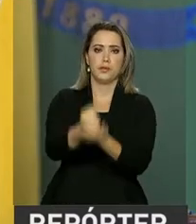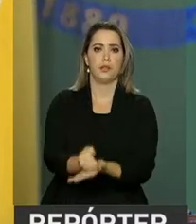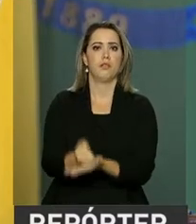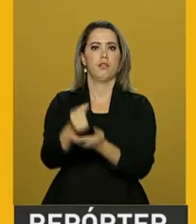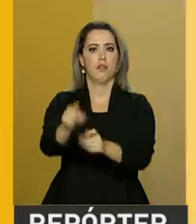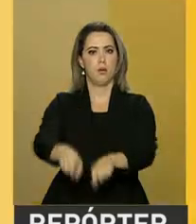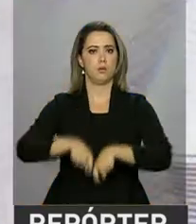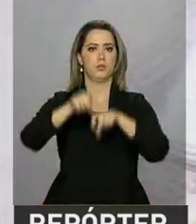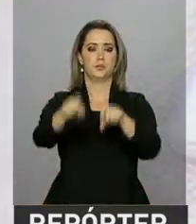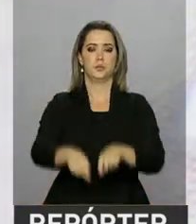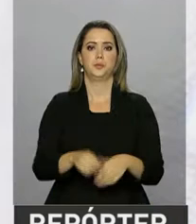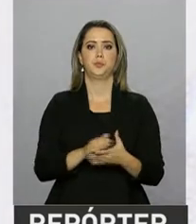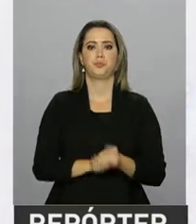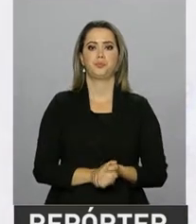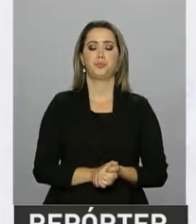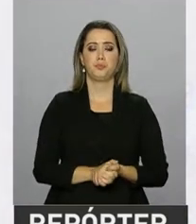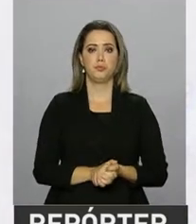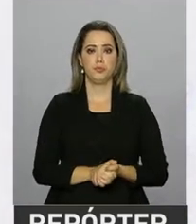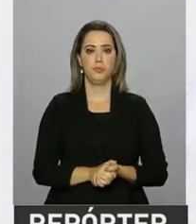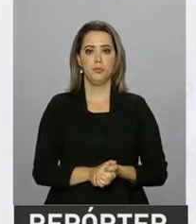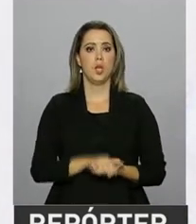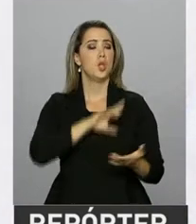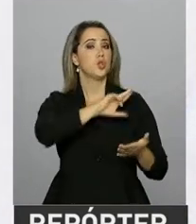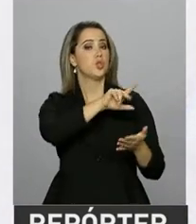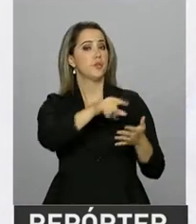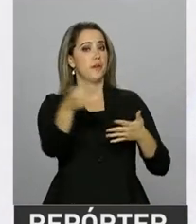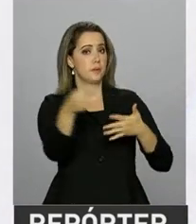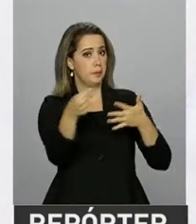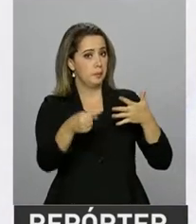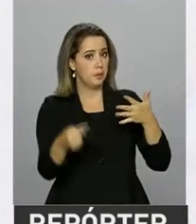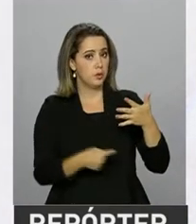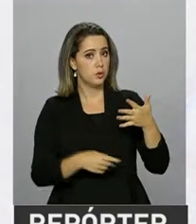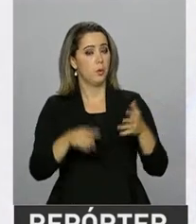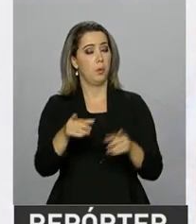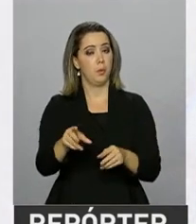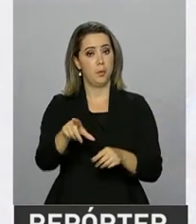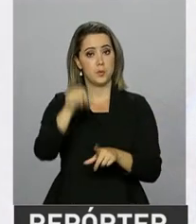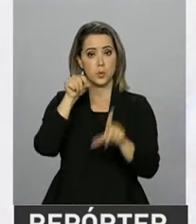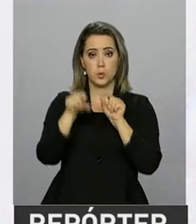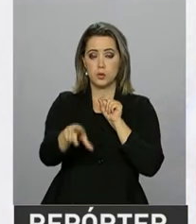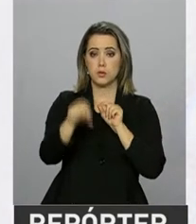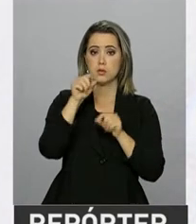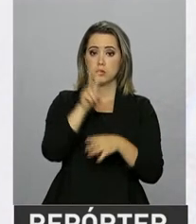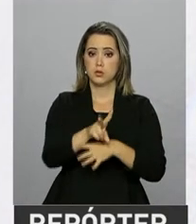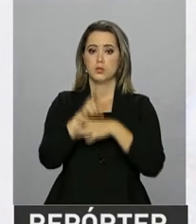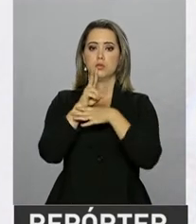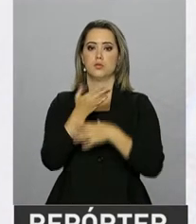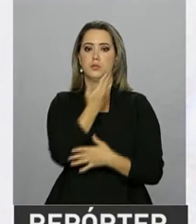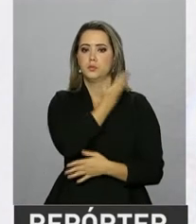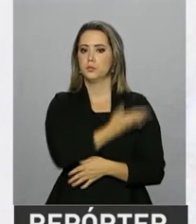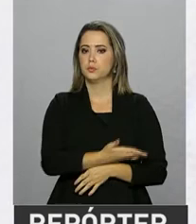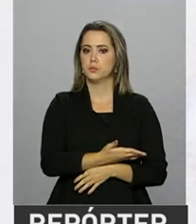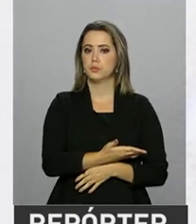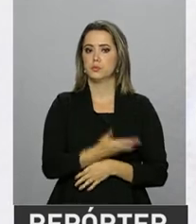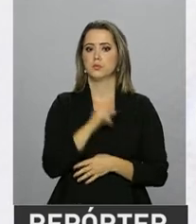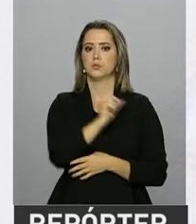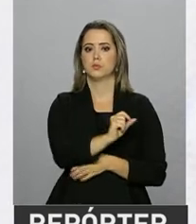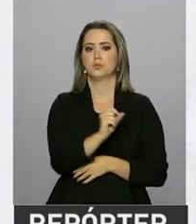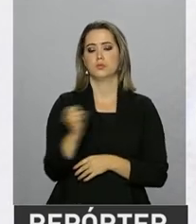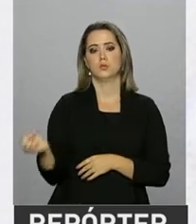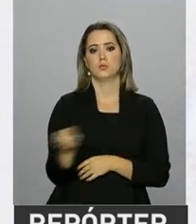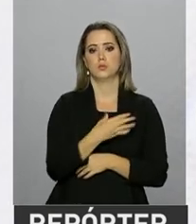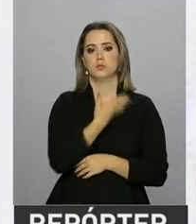campo são várias linhas de financiamento que incluem também inovação e tecnologia e modernização da frota